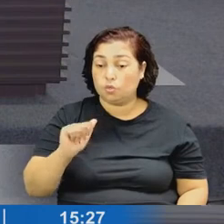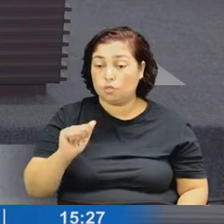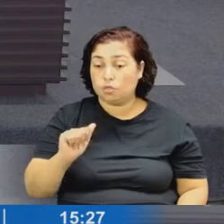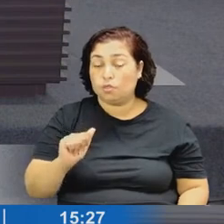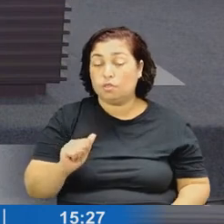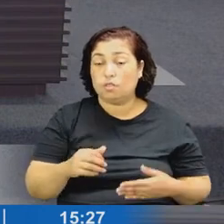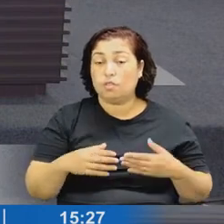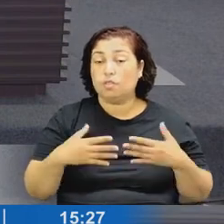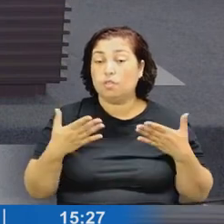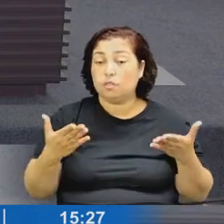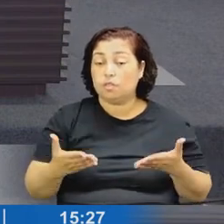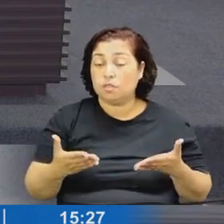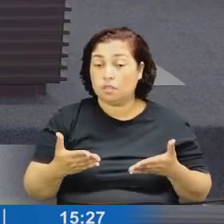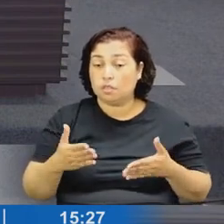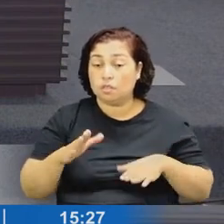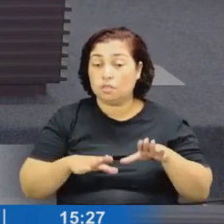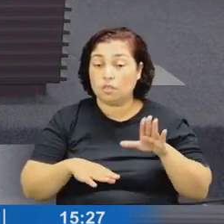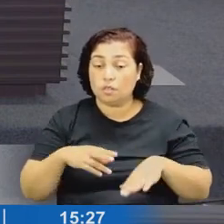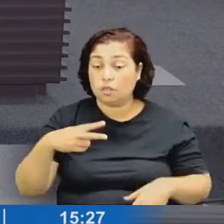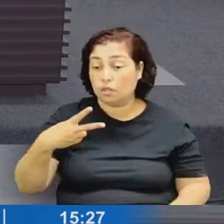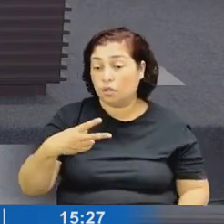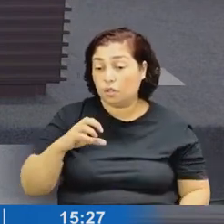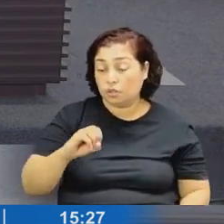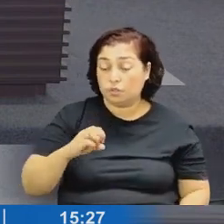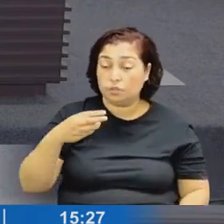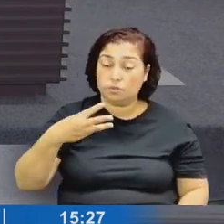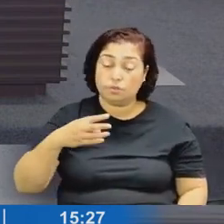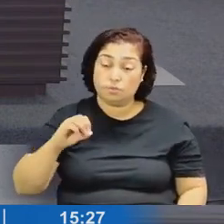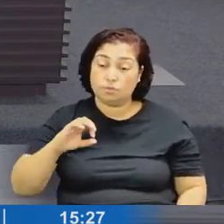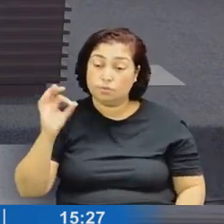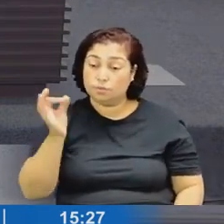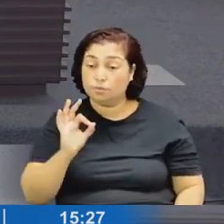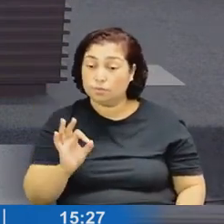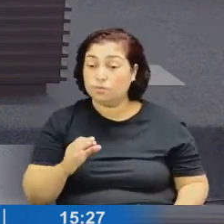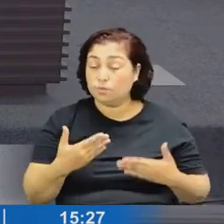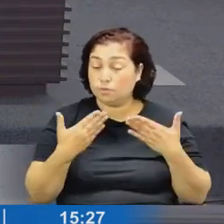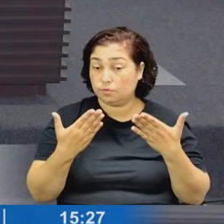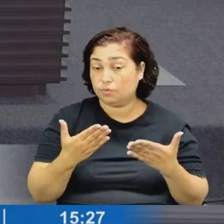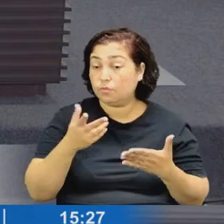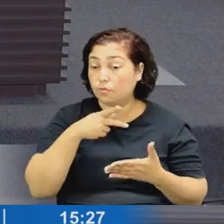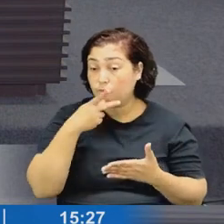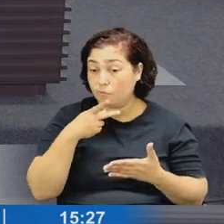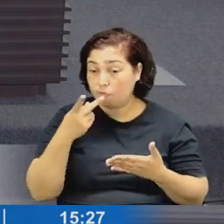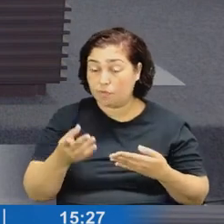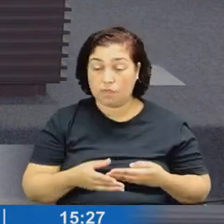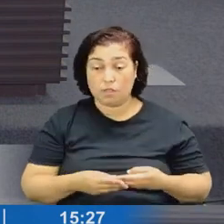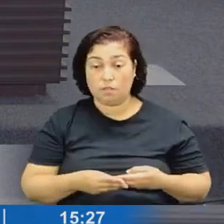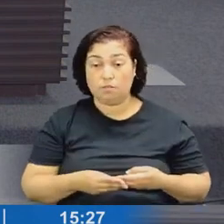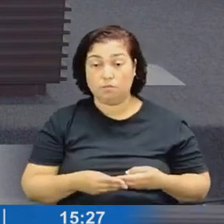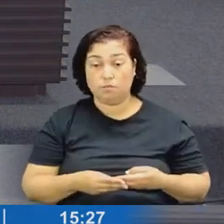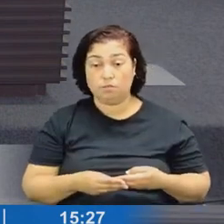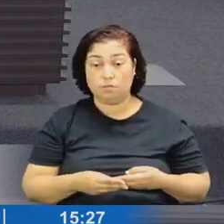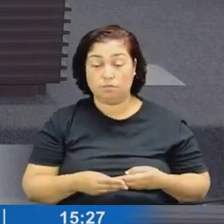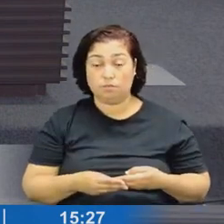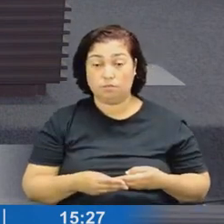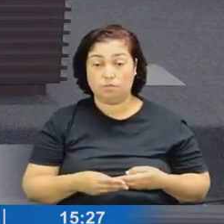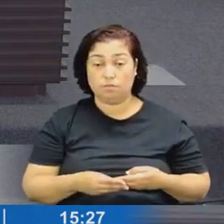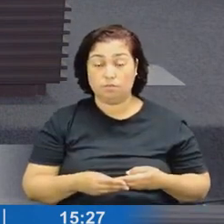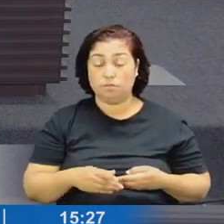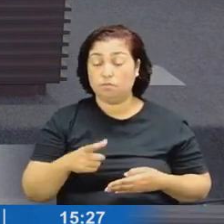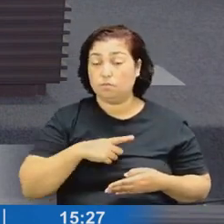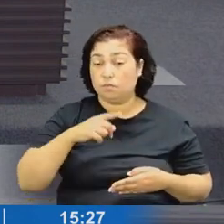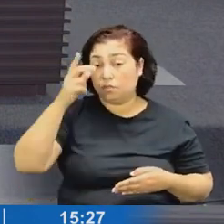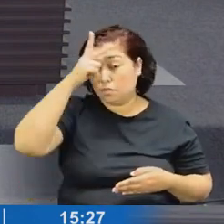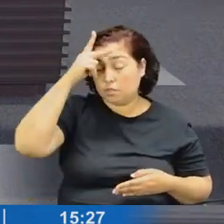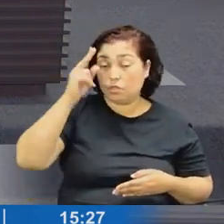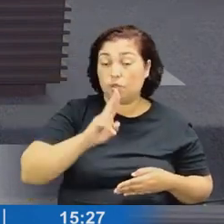Mas normalmente uns 20 30% do que ele vai expor né talvez 20% tem pessoas que